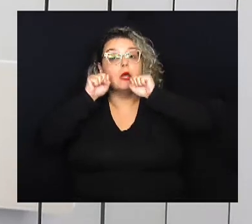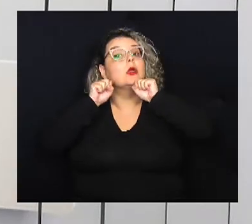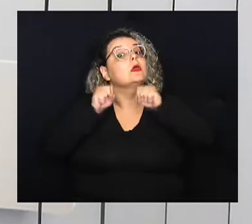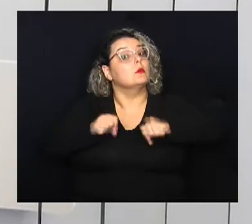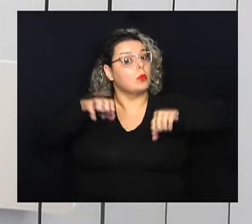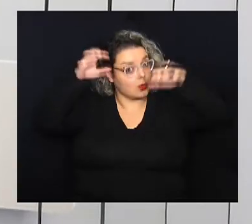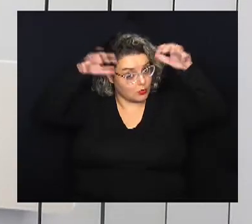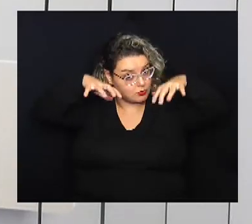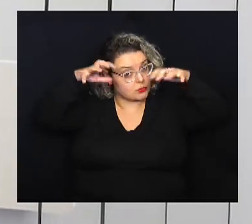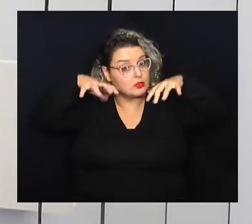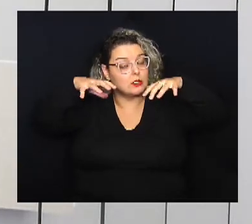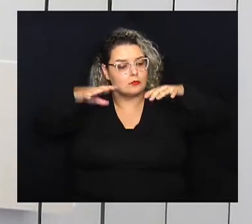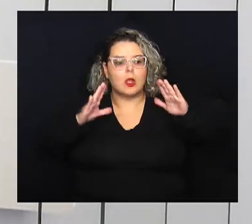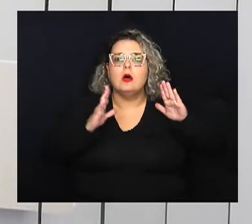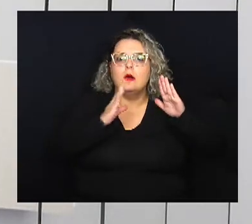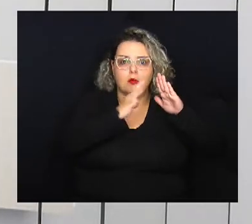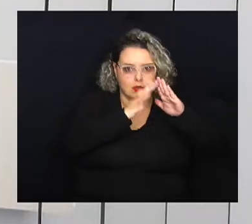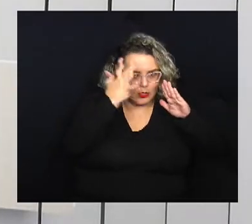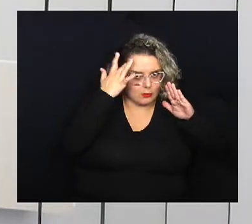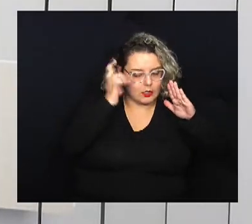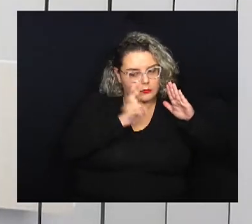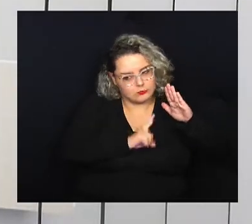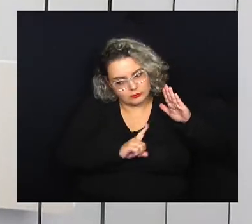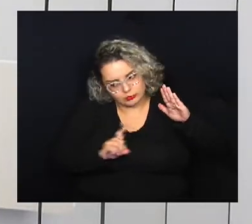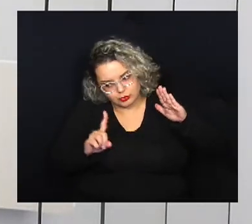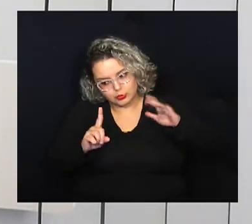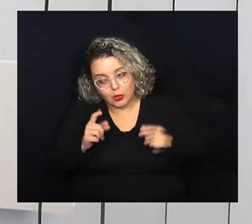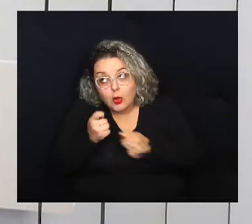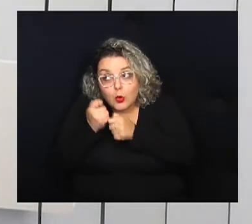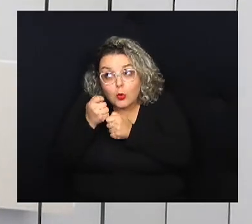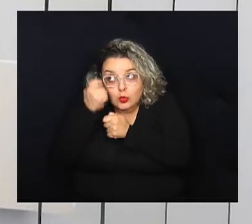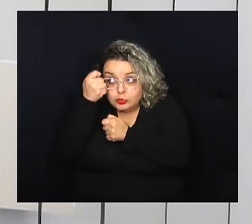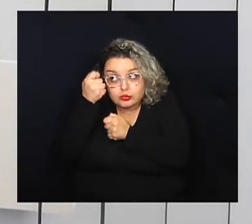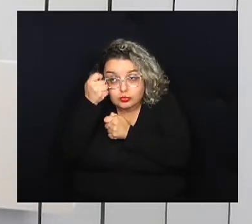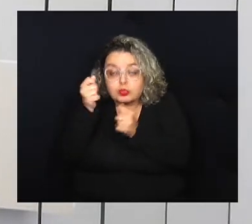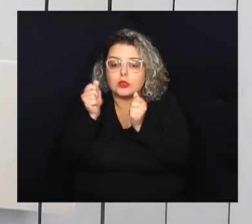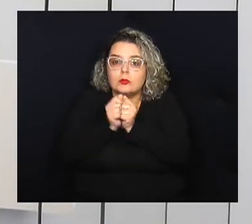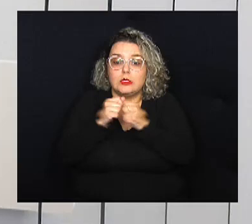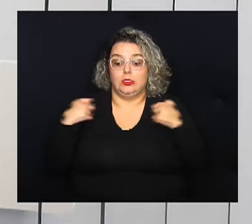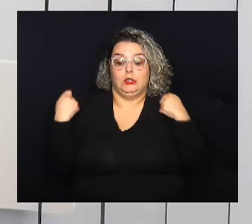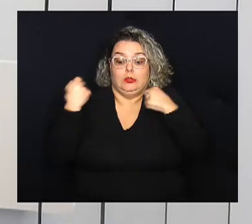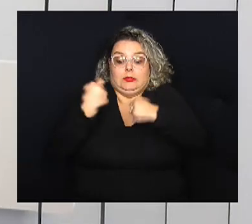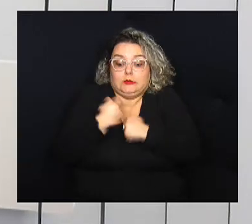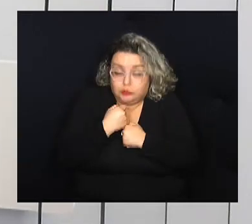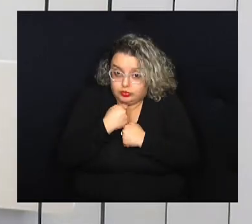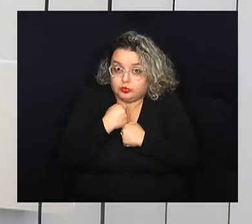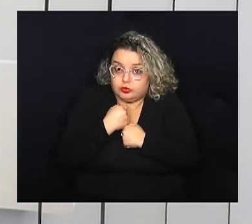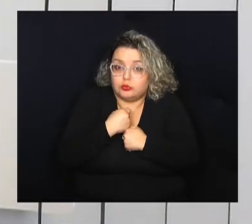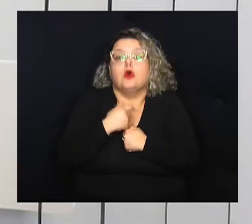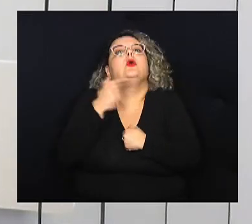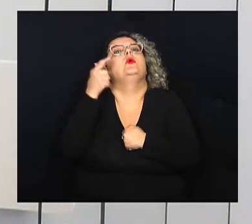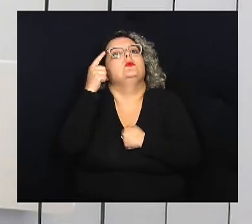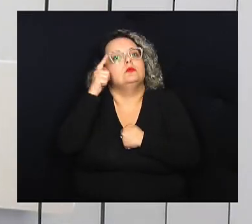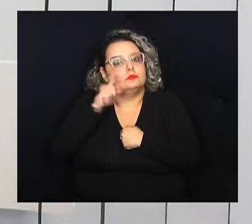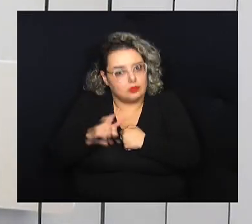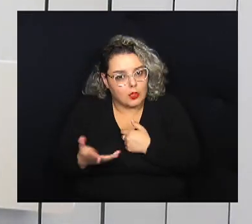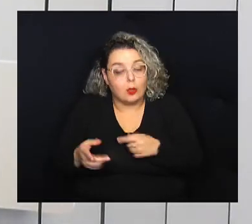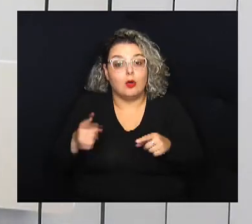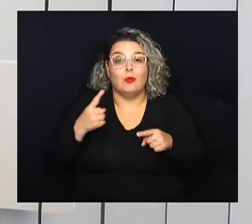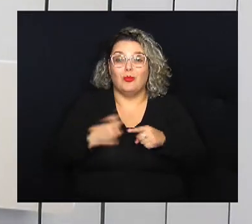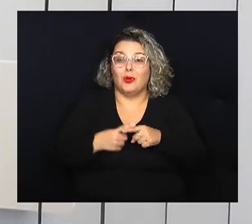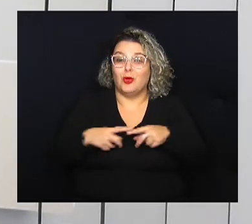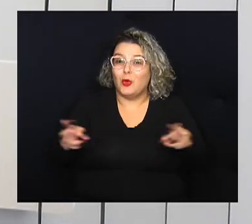chuva. Então vai sair de casa amanhã, leva guarda-chuva, aquele agasalho vai ter que sair do armário porque o